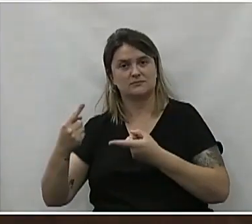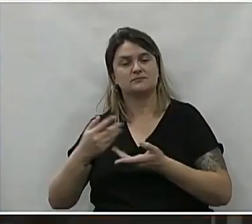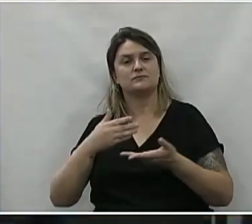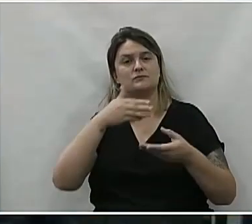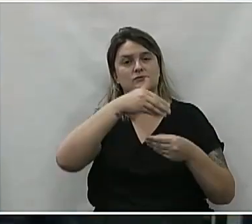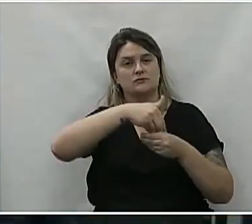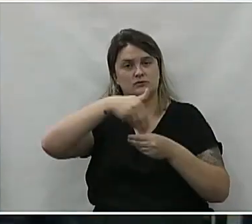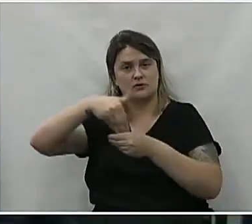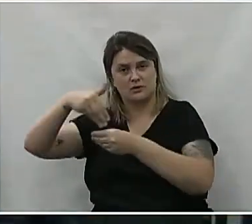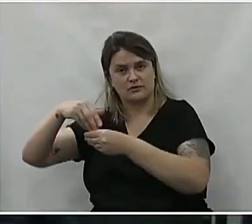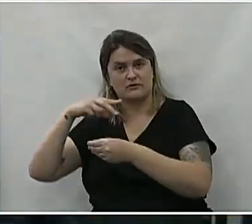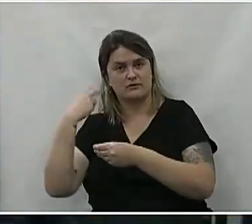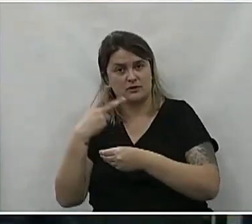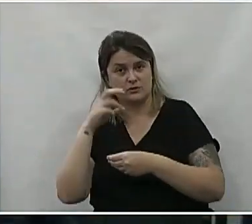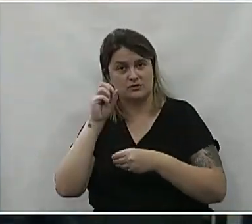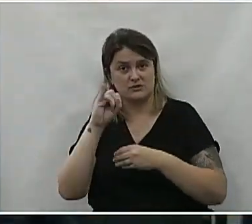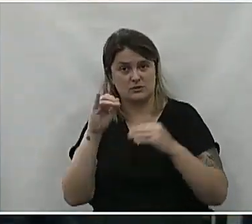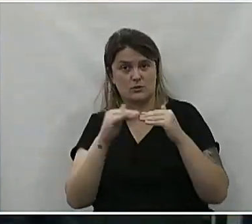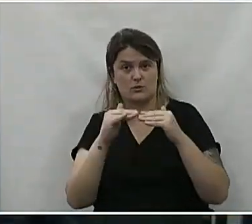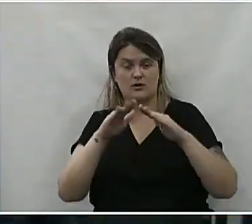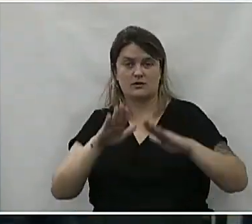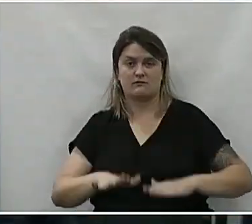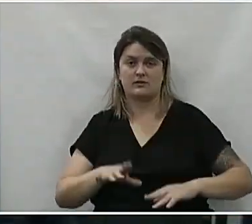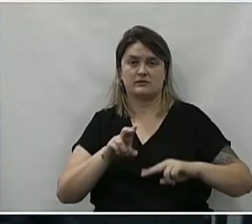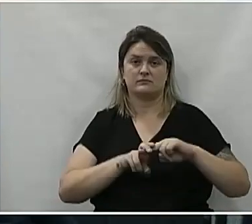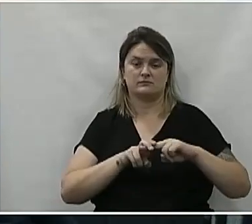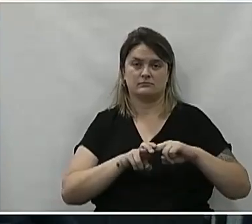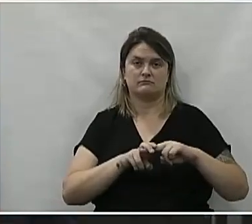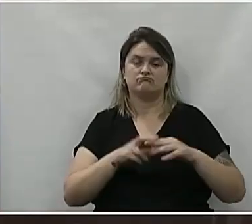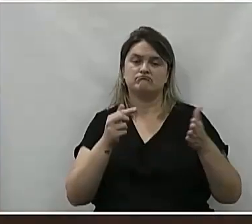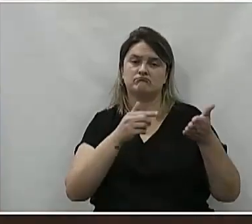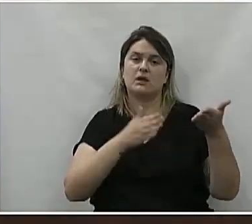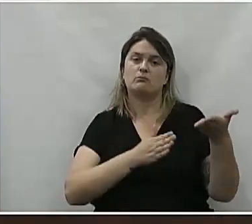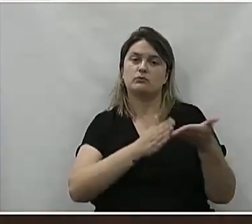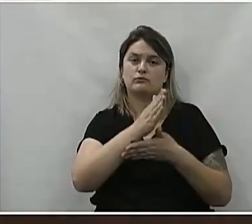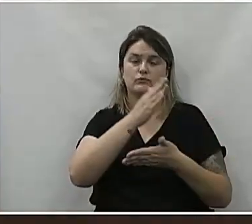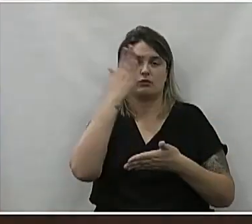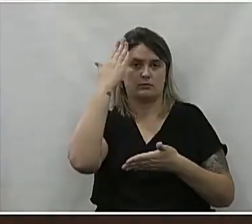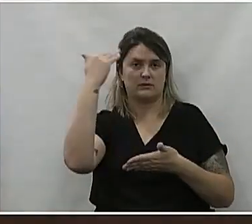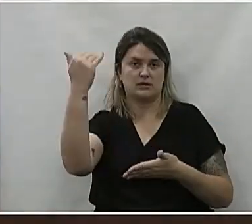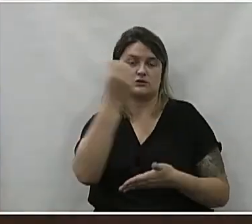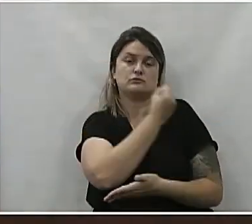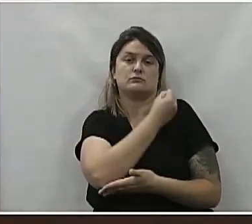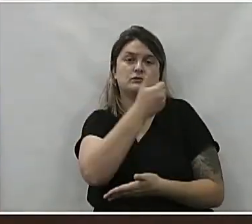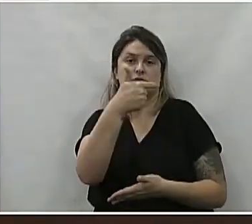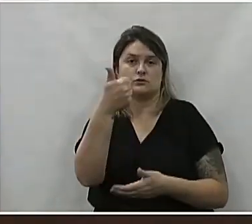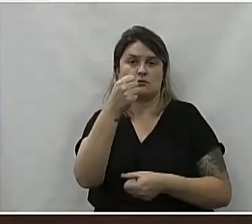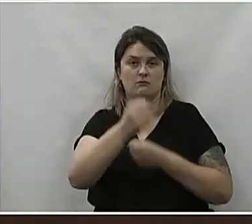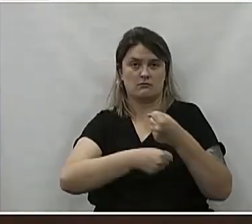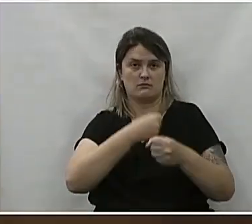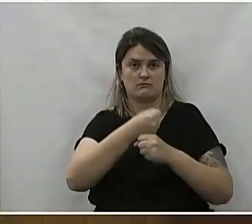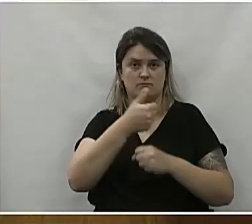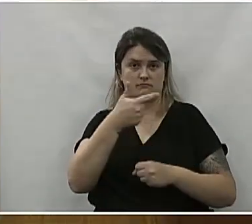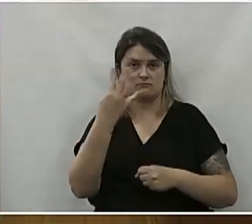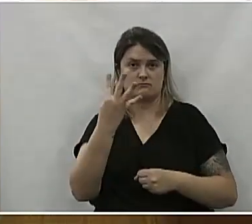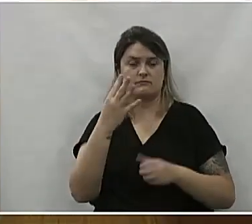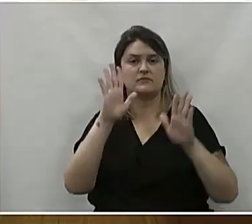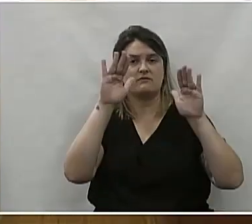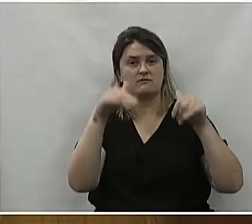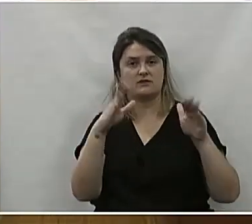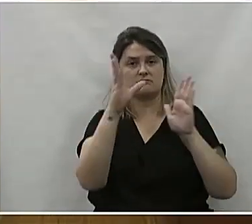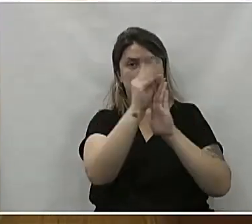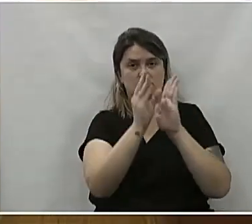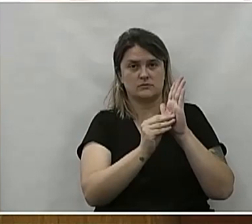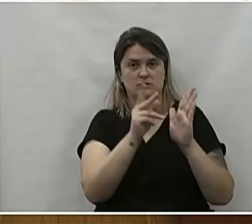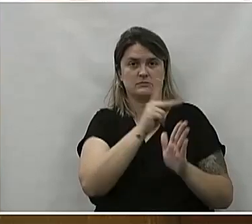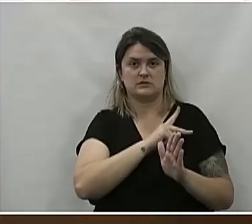Em votação Senhores vereadores Que aprovam Permaneçam Como estão Está aprovada A moção De número 21 De 2024 Pim da hora